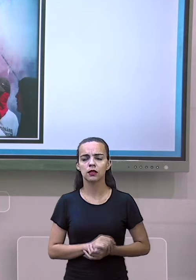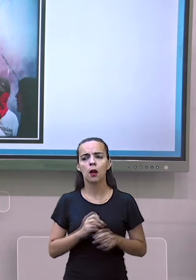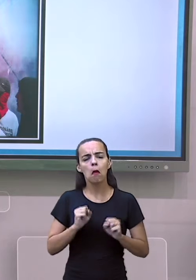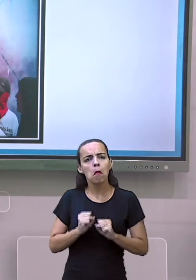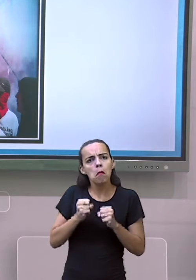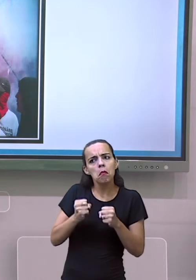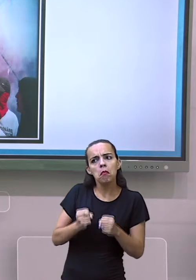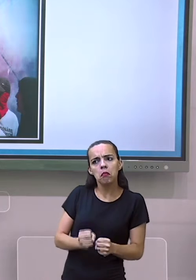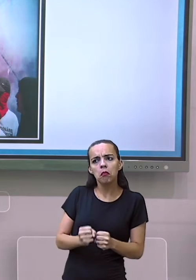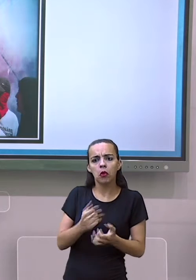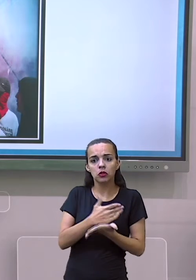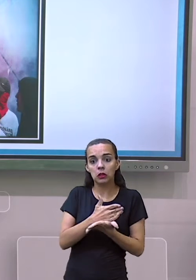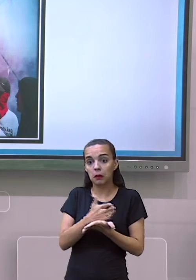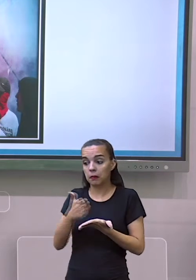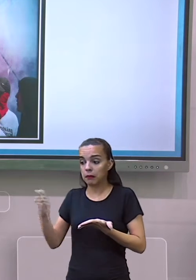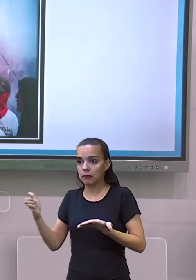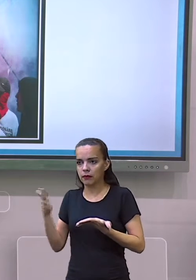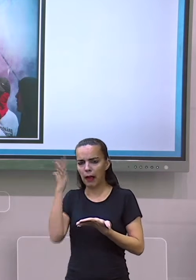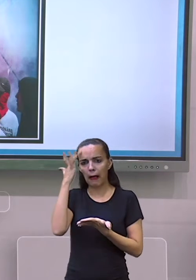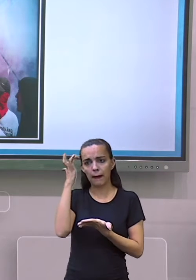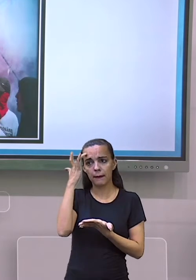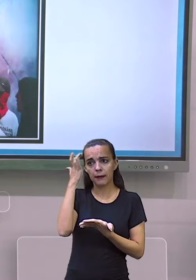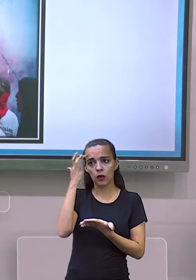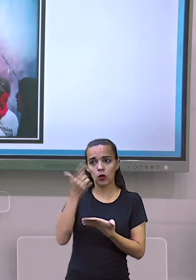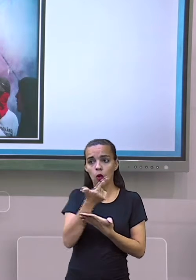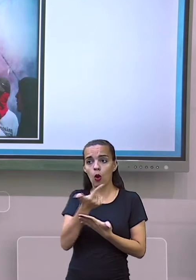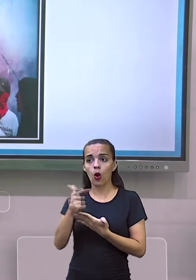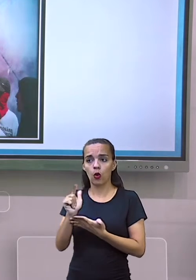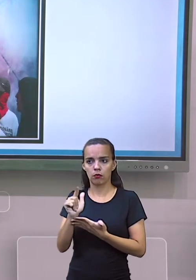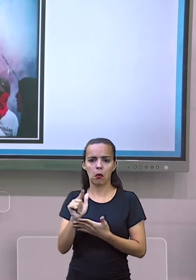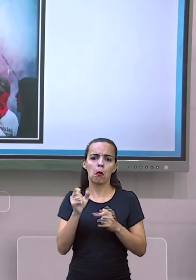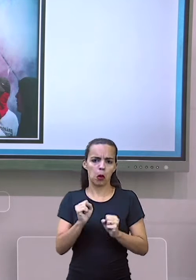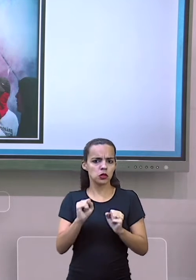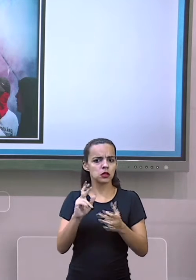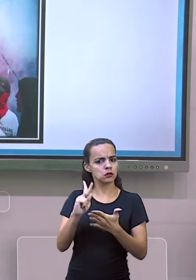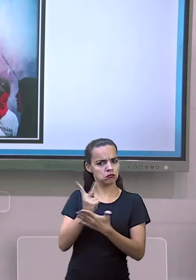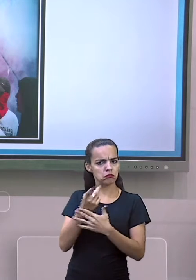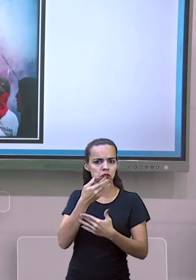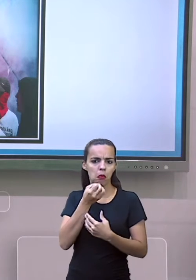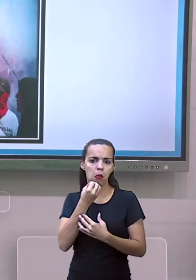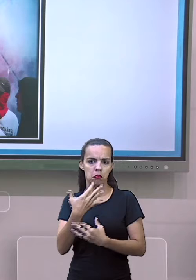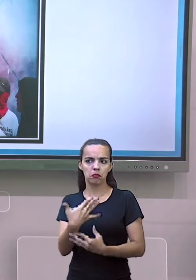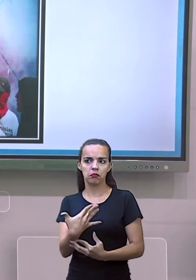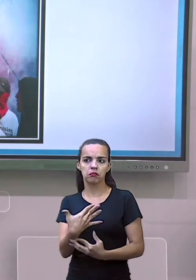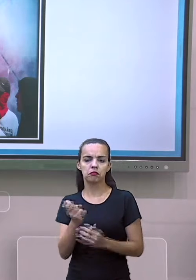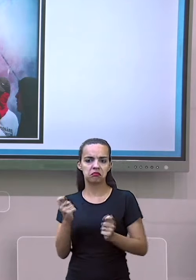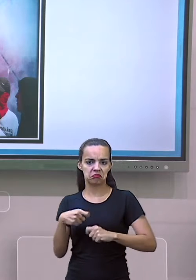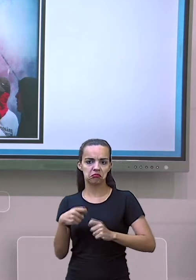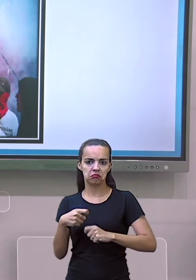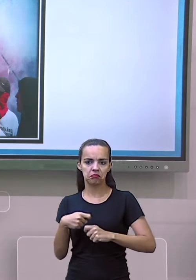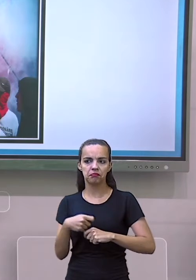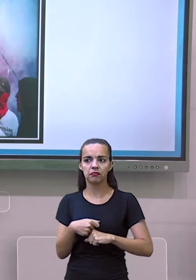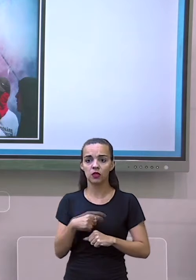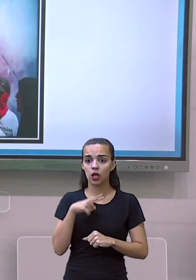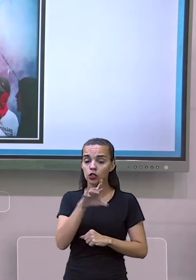Pode ser que a partir de amanhã comece a funcionar. Essa é a